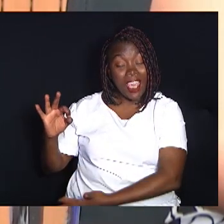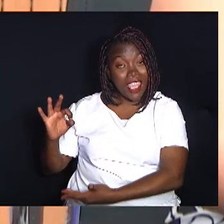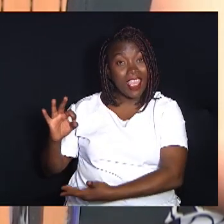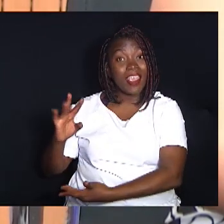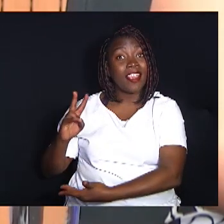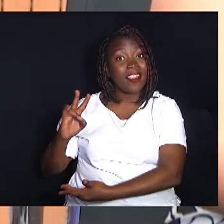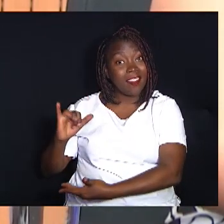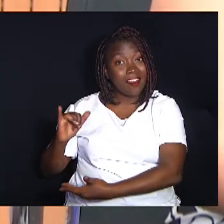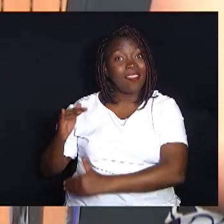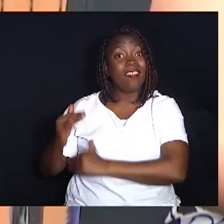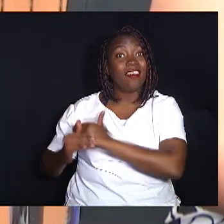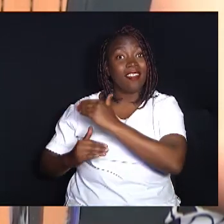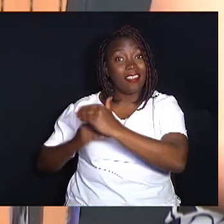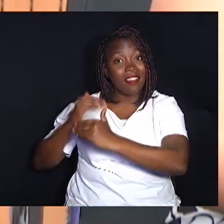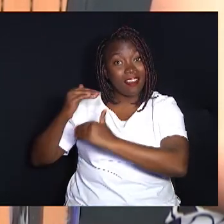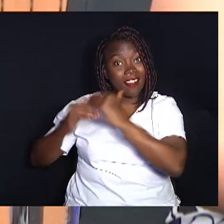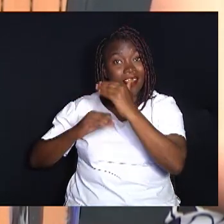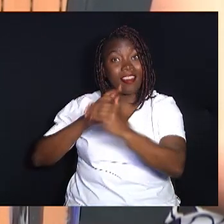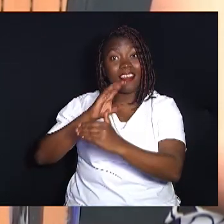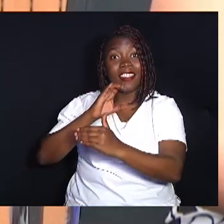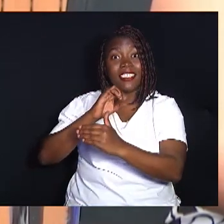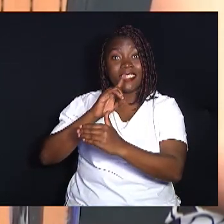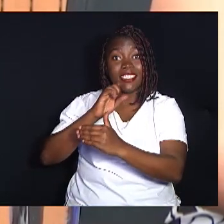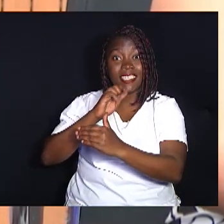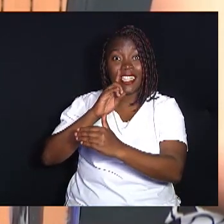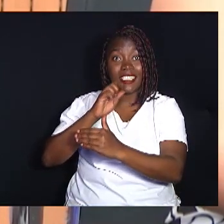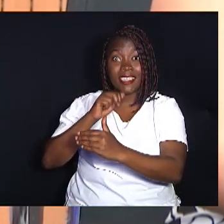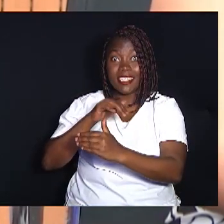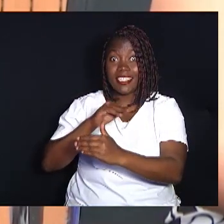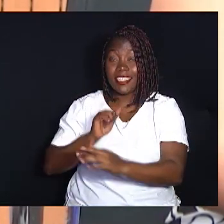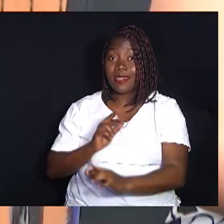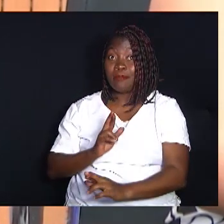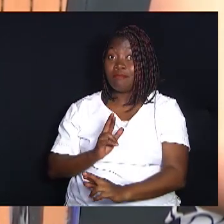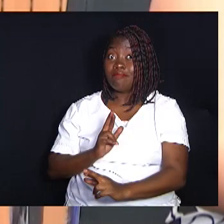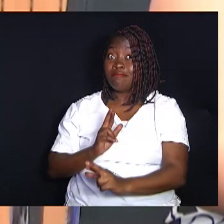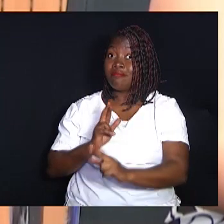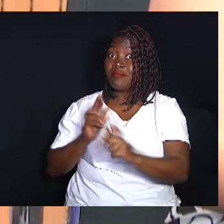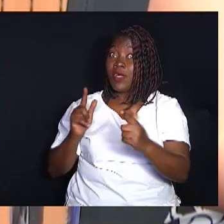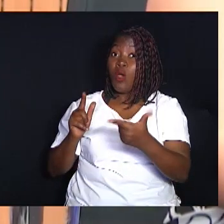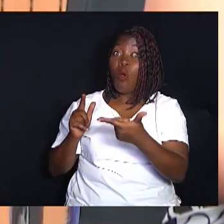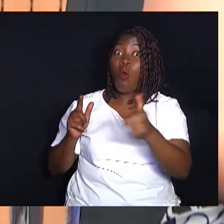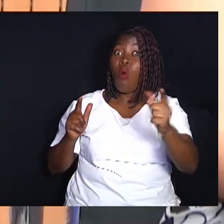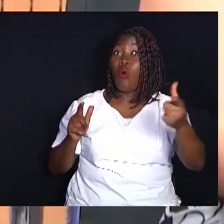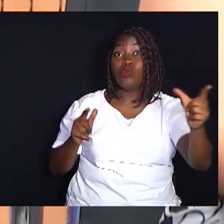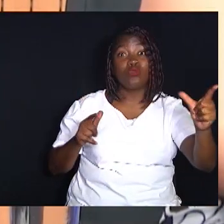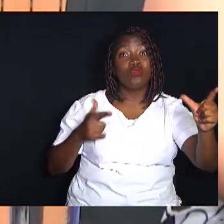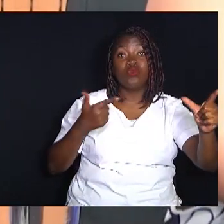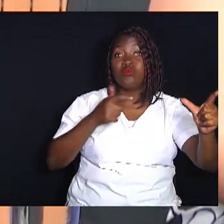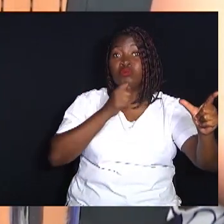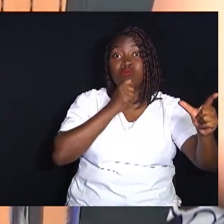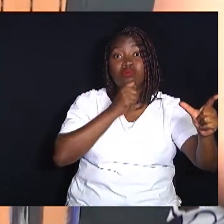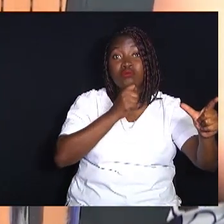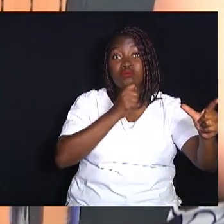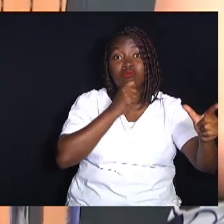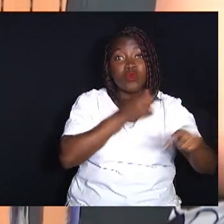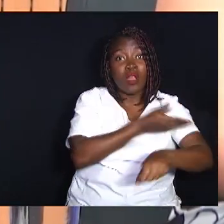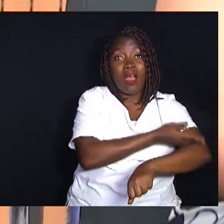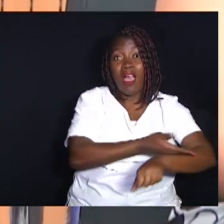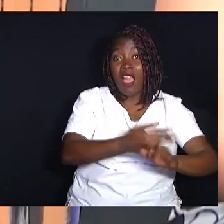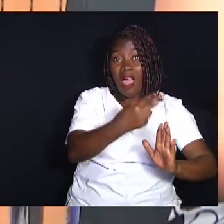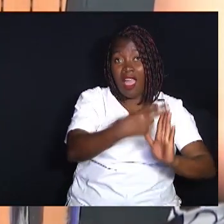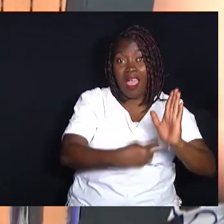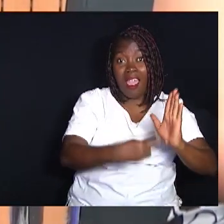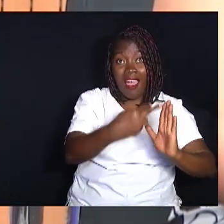desenvolverão a cidadania de forma bem diferente de outros que não têm o hábito da leitura. A leitura,